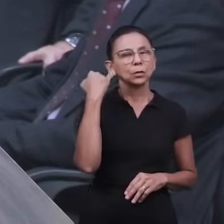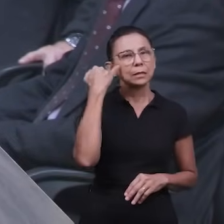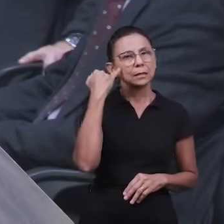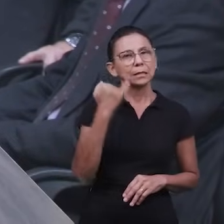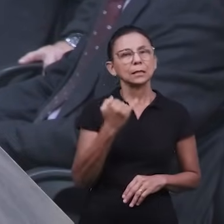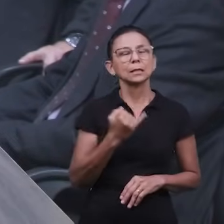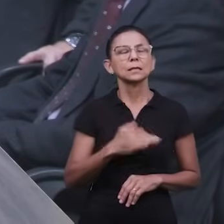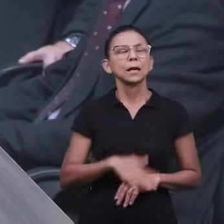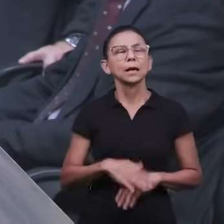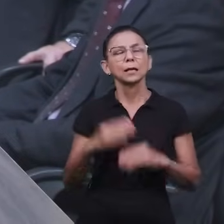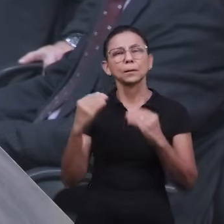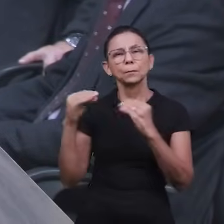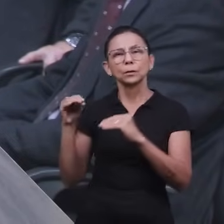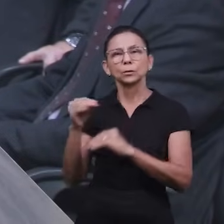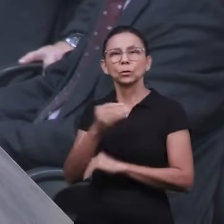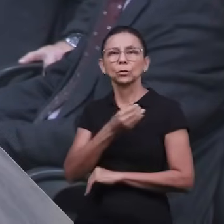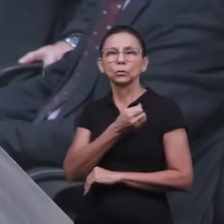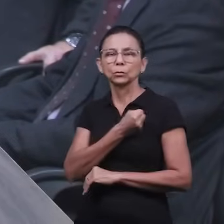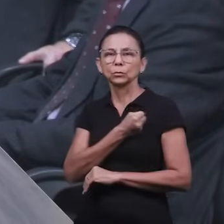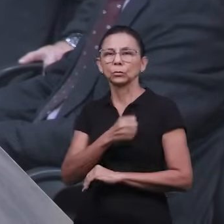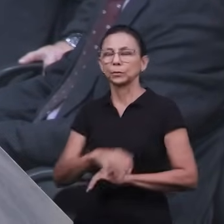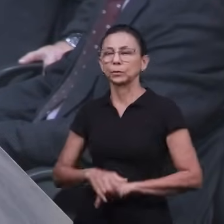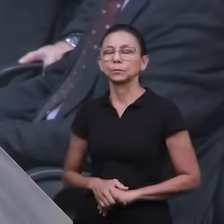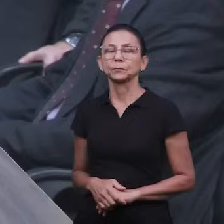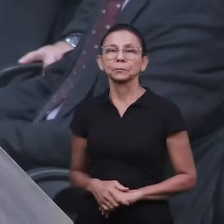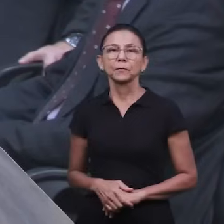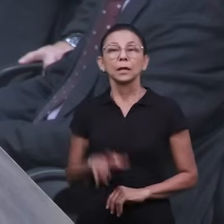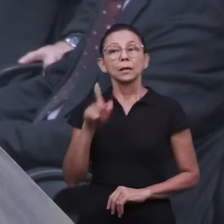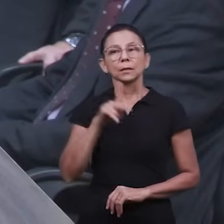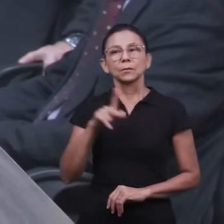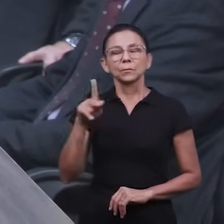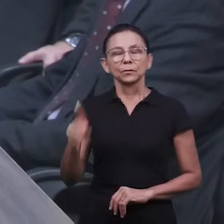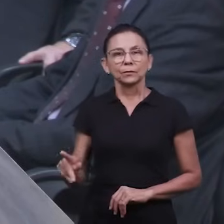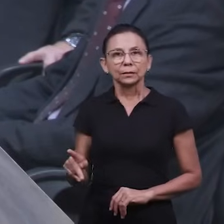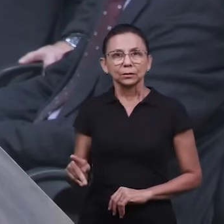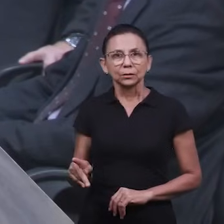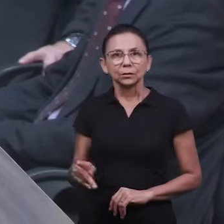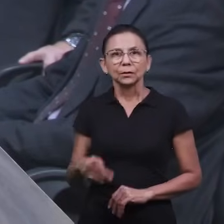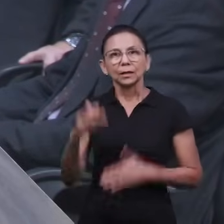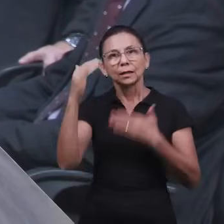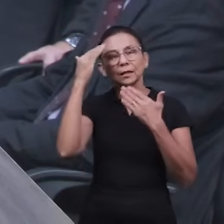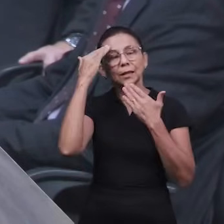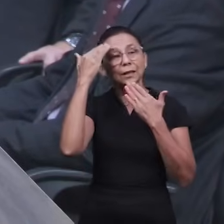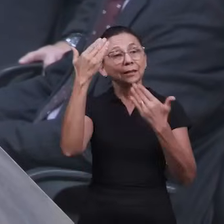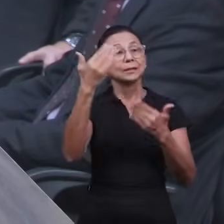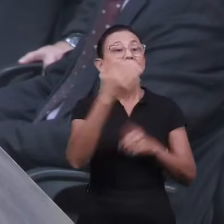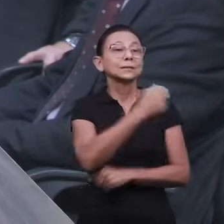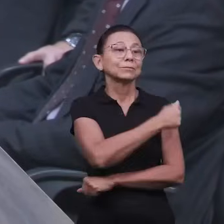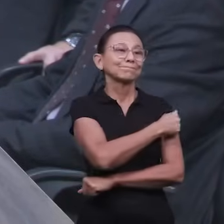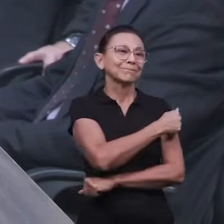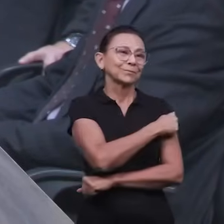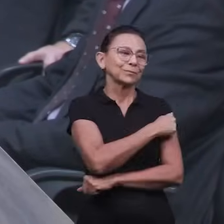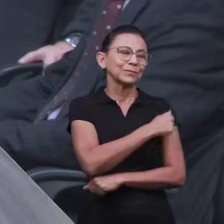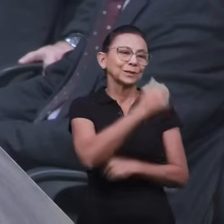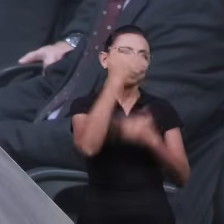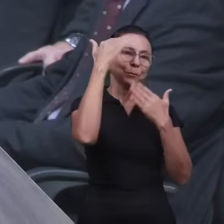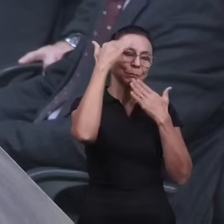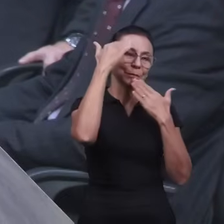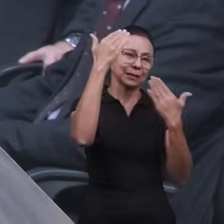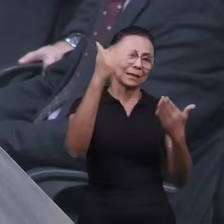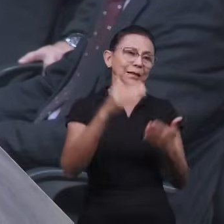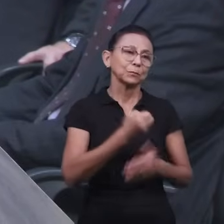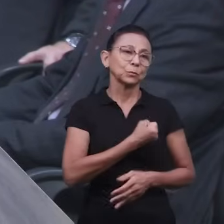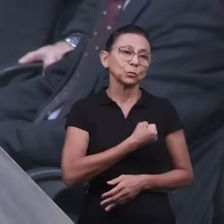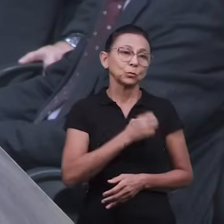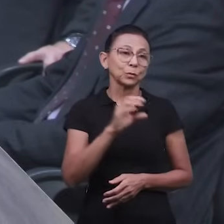aula, né, e ele agradeceu pela indicação que a aluna ali passou para ele, por ter passado o